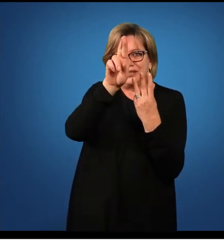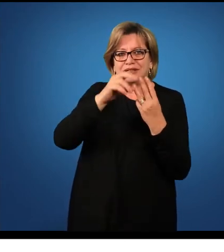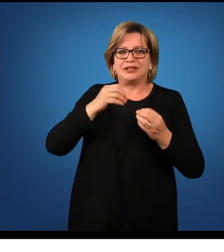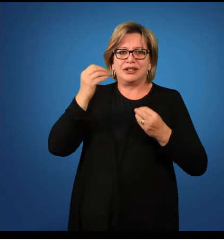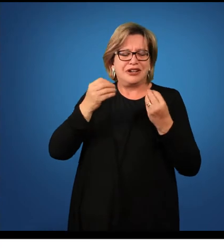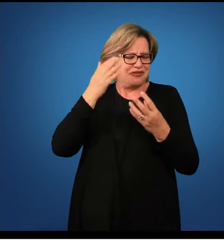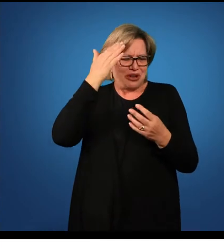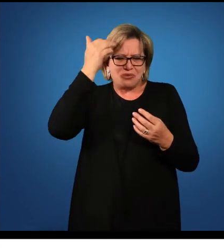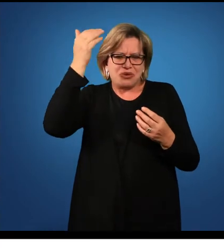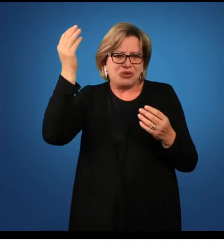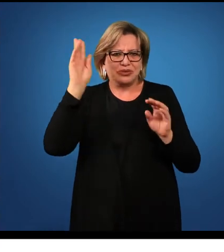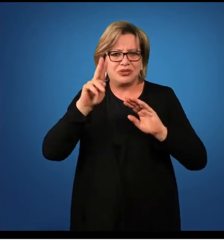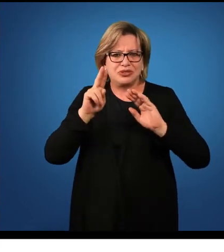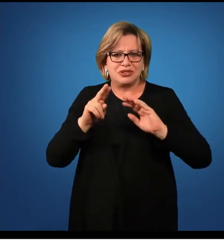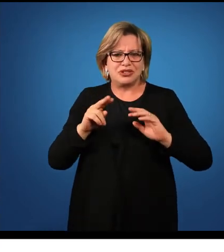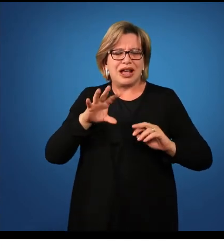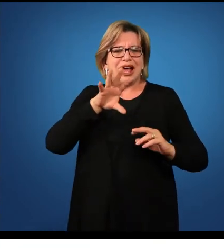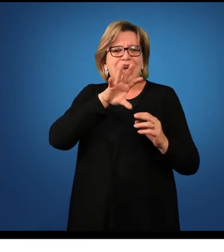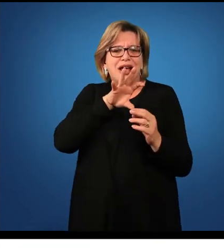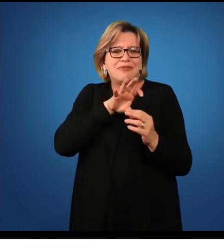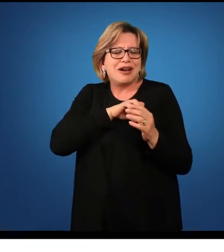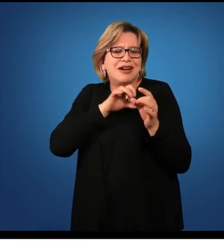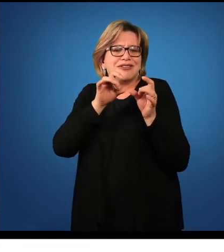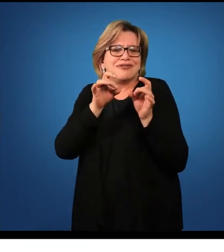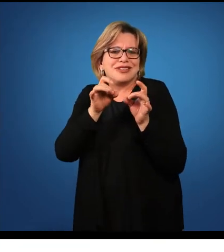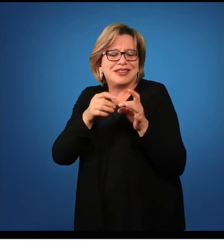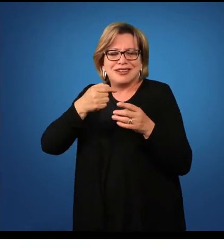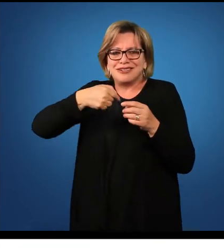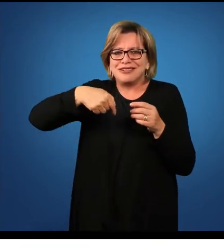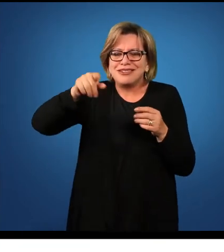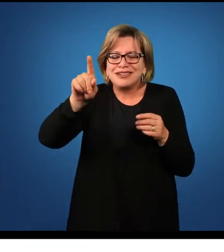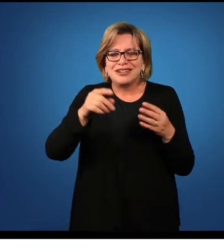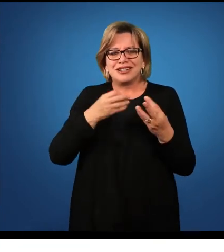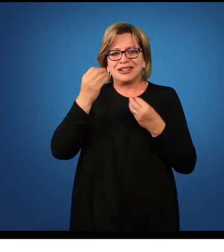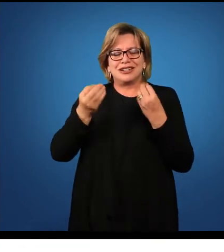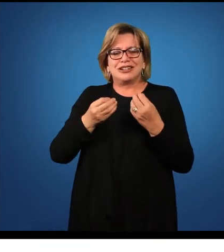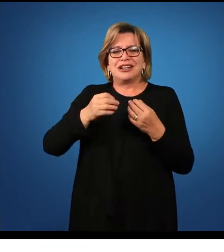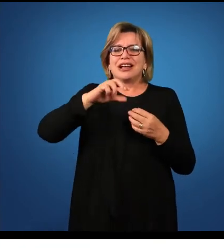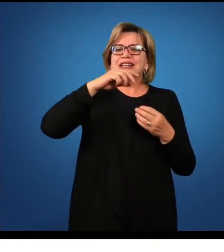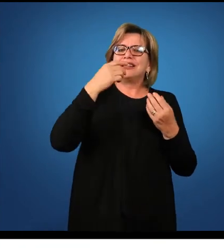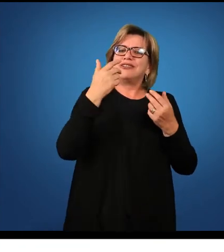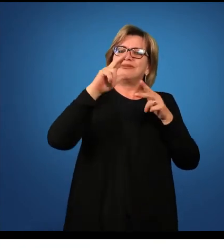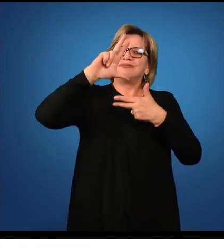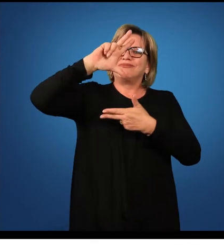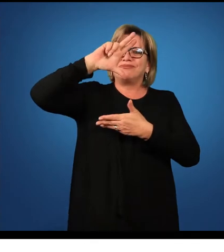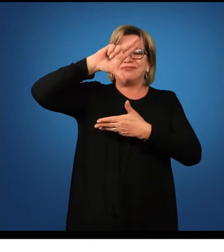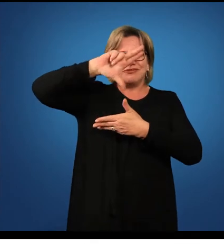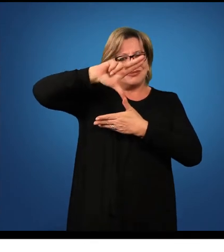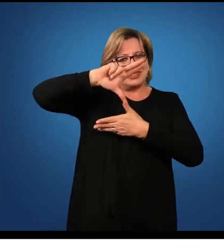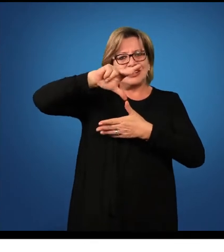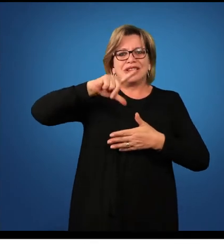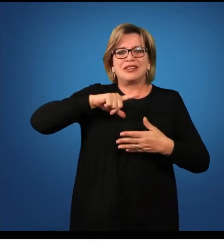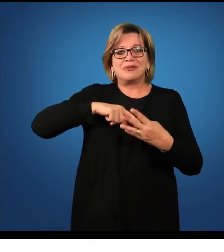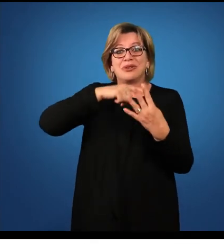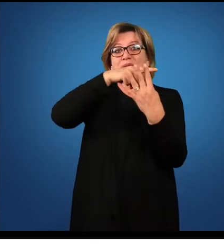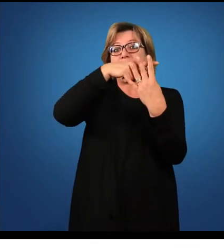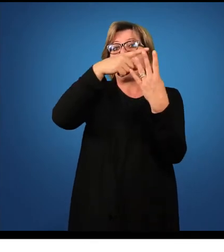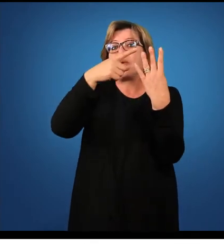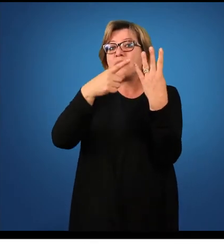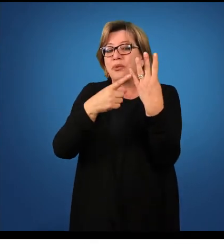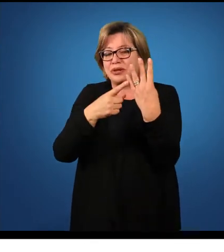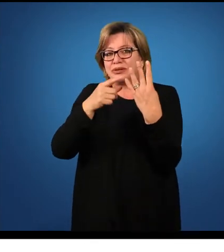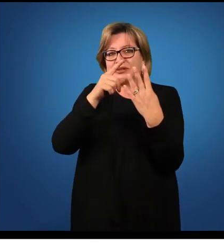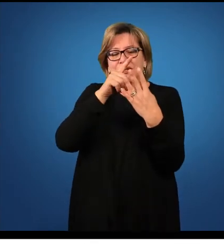famoso, amar, vender e partir. No latim nós temos quatro conjugações, quais sejam